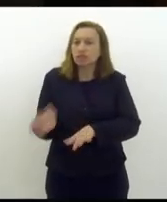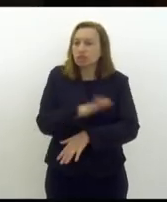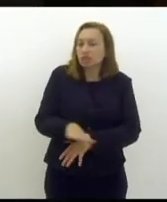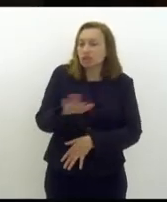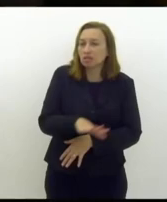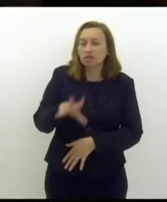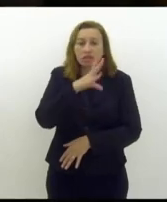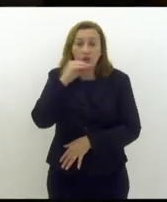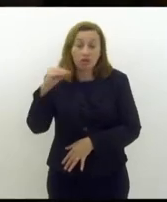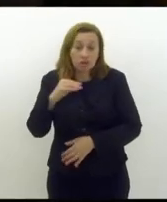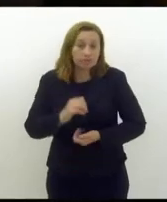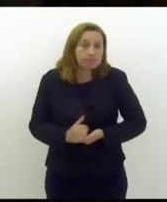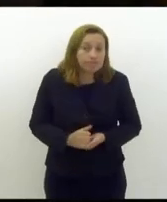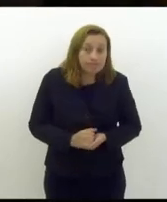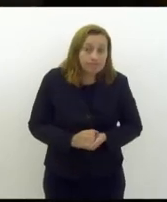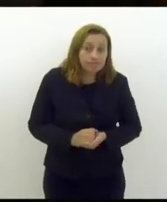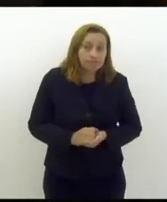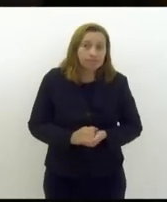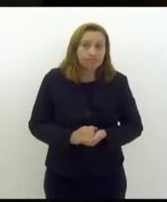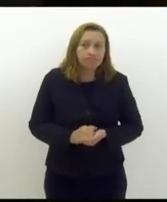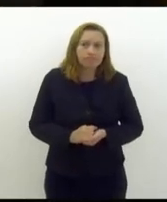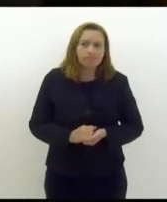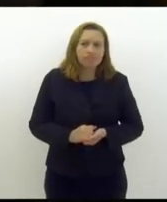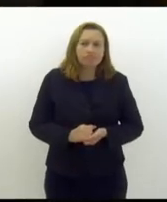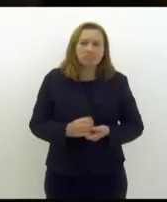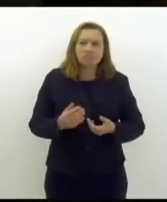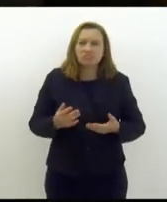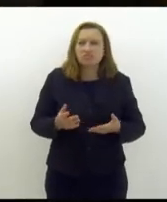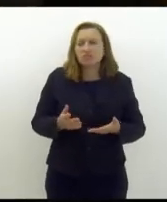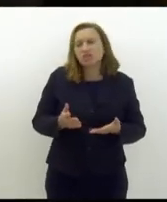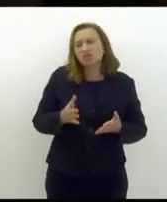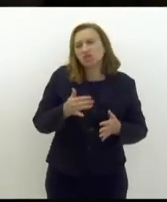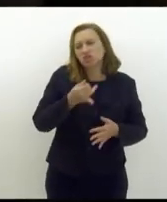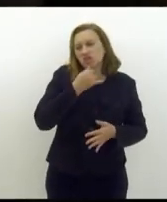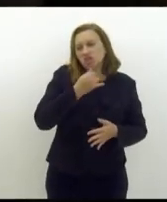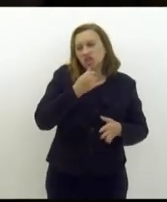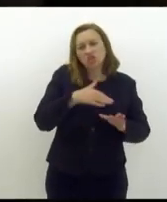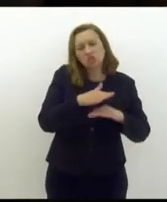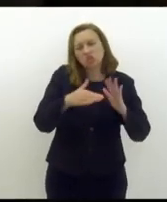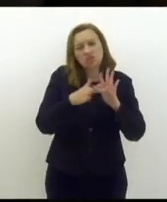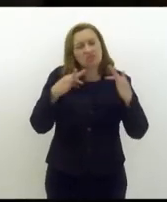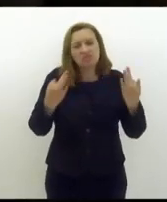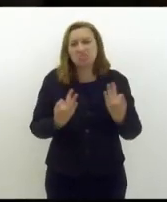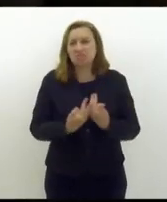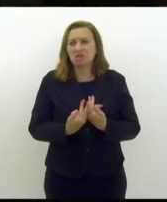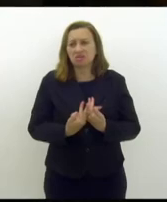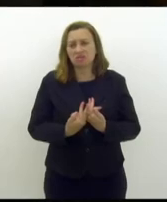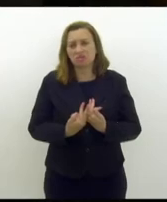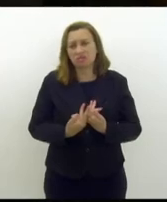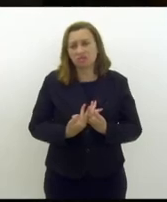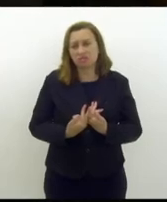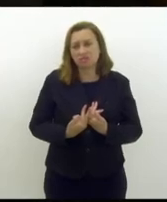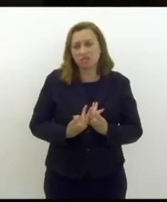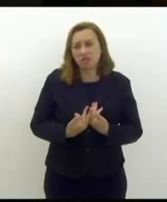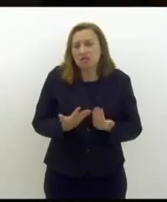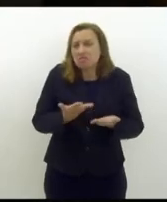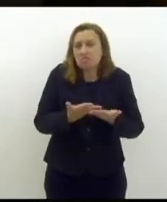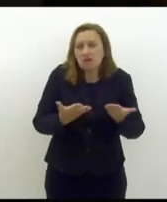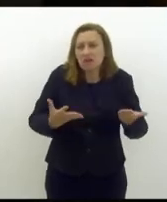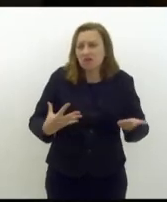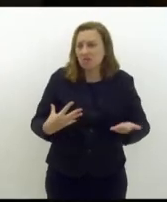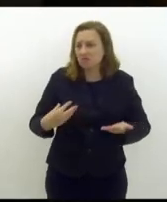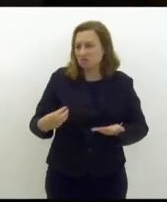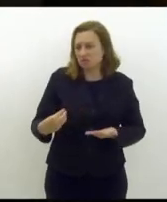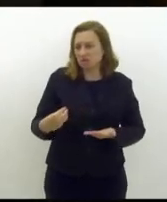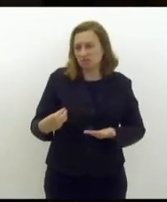enfim é fragiliza toda uma família deixa toda uma família órfão e numa situação